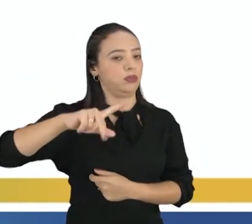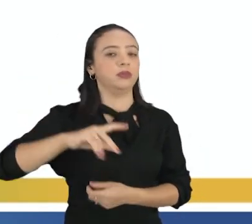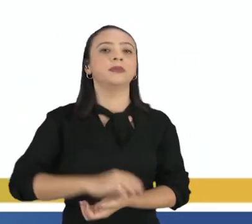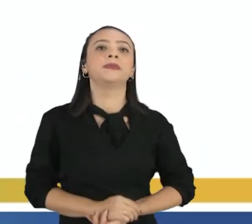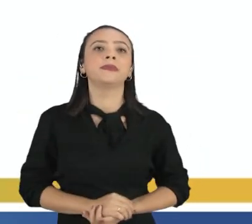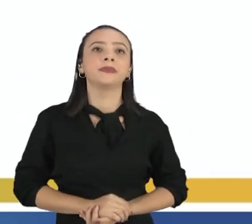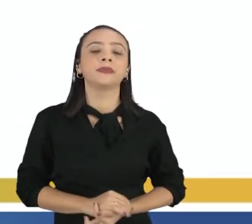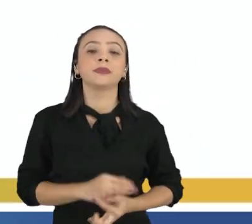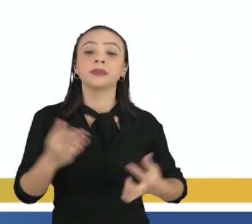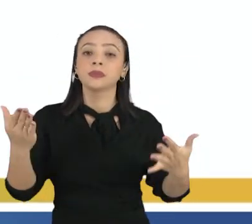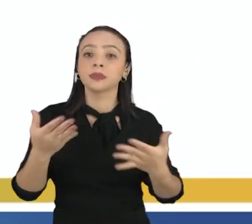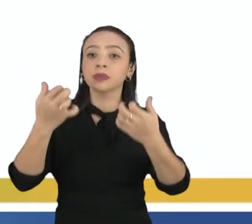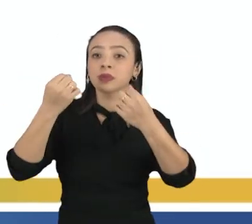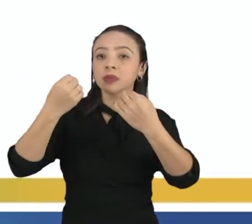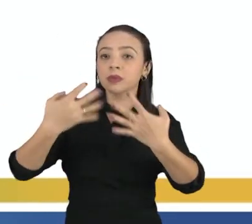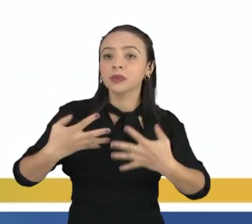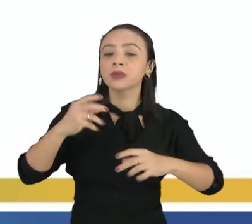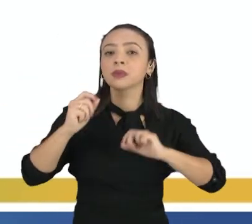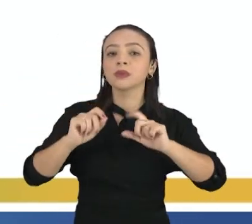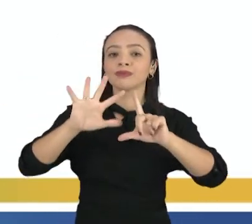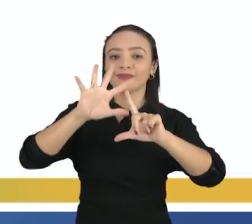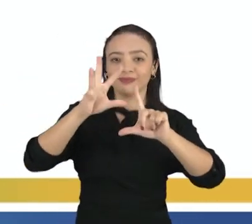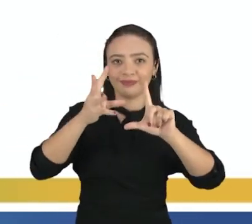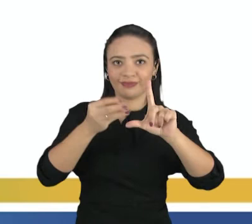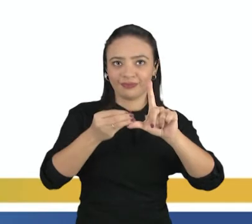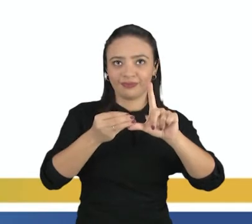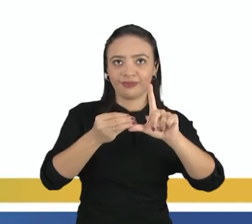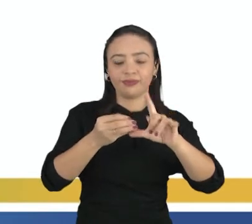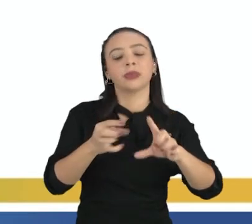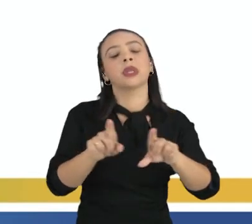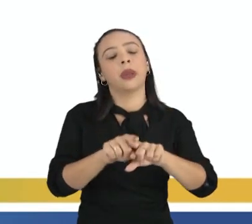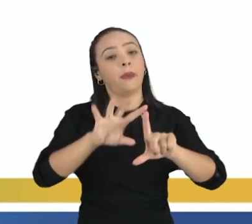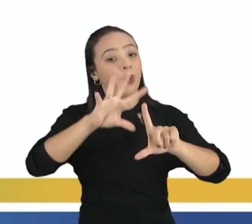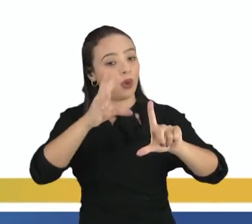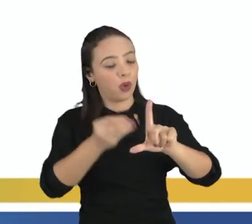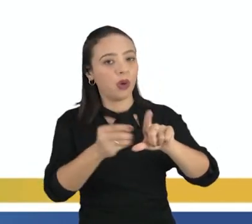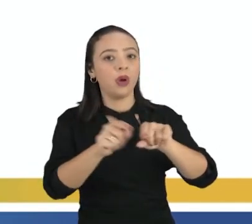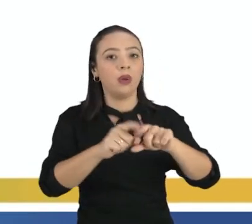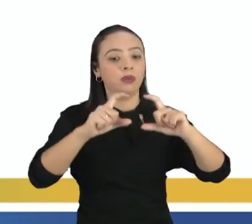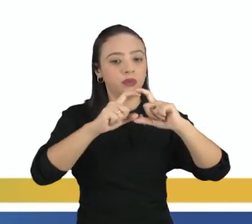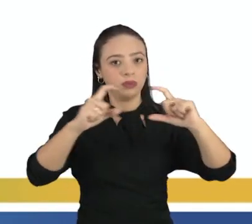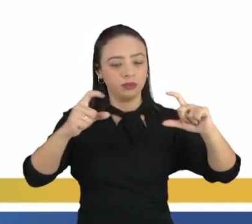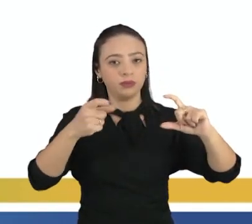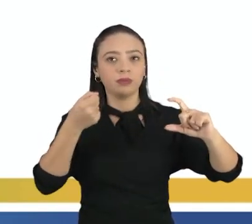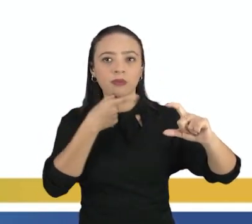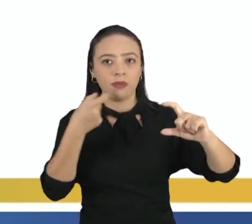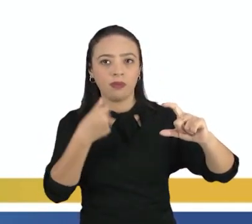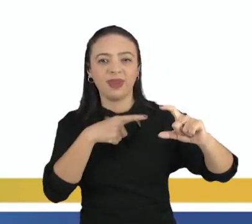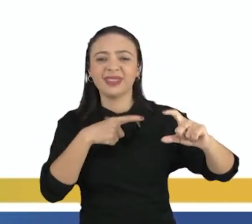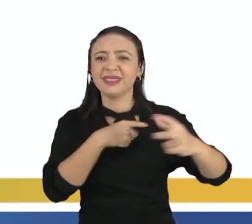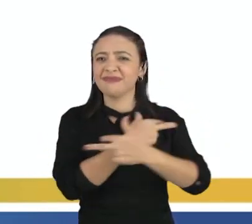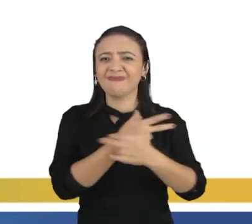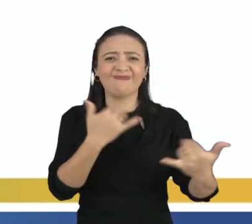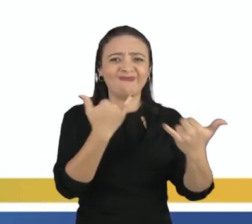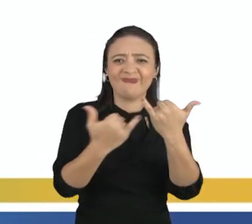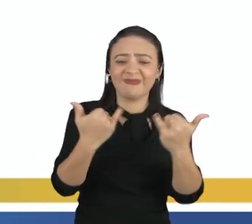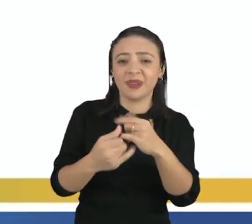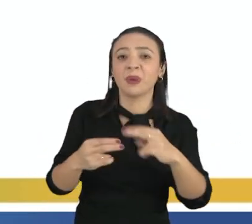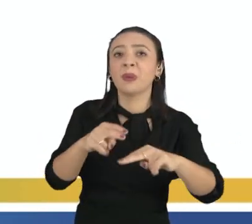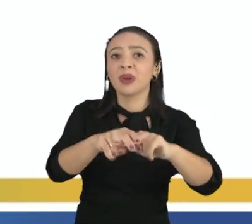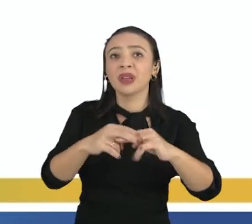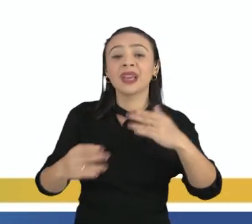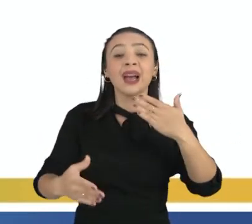Agora nós vamos falar sobre o cartoon. O cartoon e a charge, gente, eles têm semelhanças, tantas semelhanças, que muitas vezes